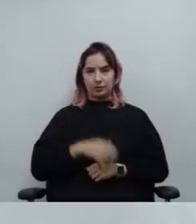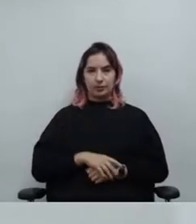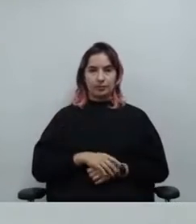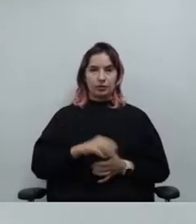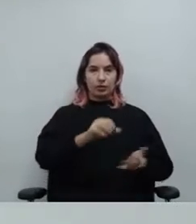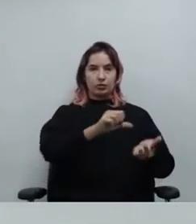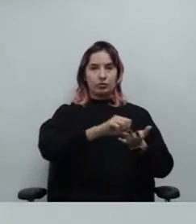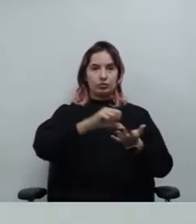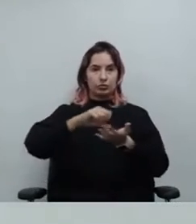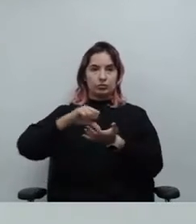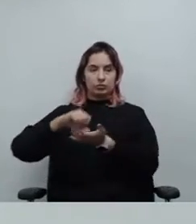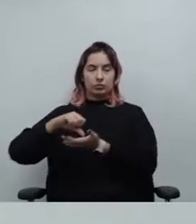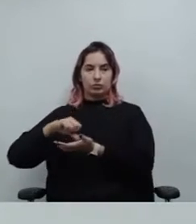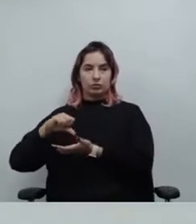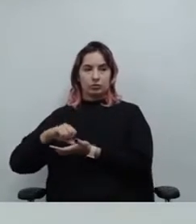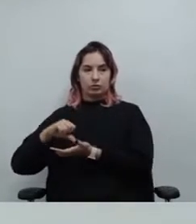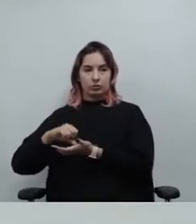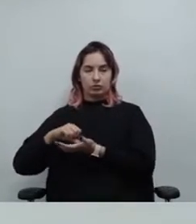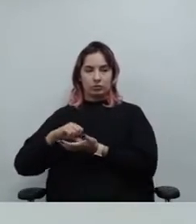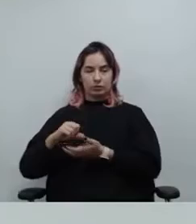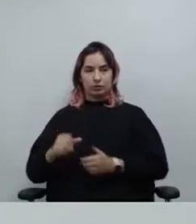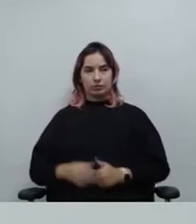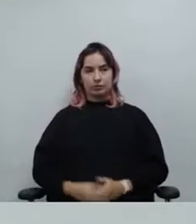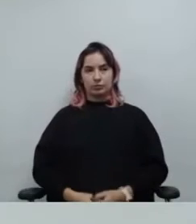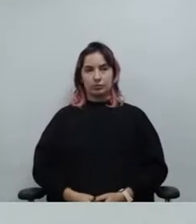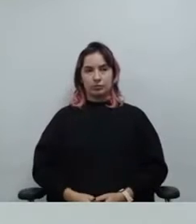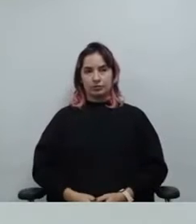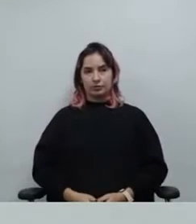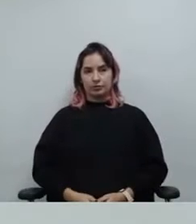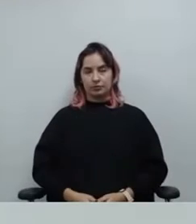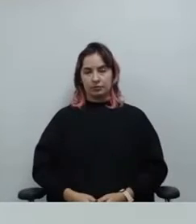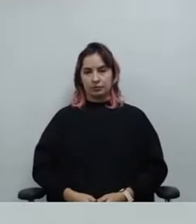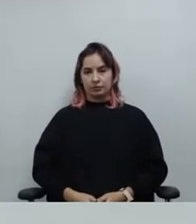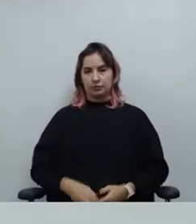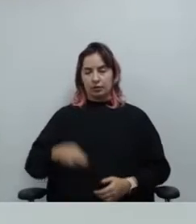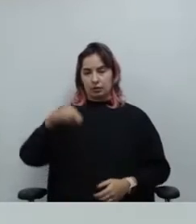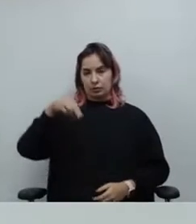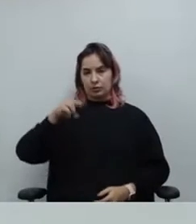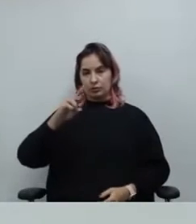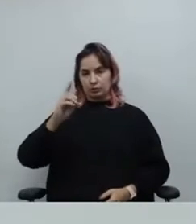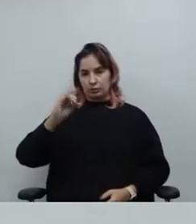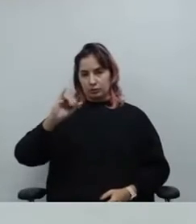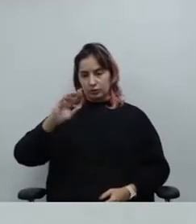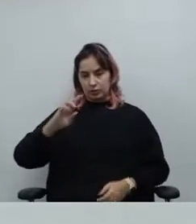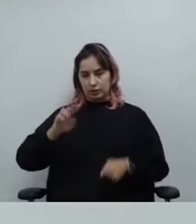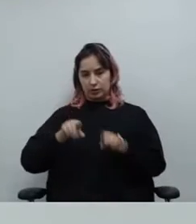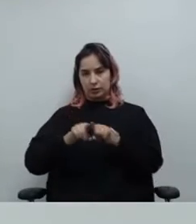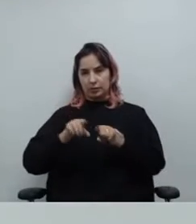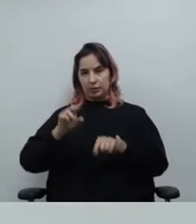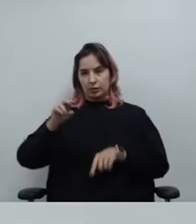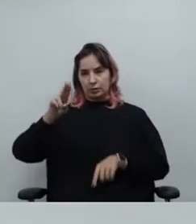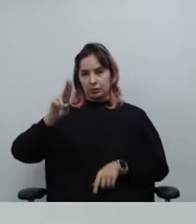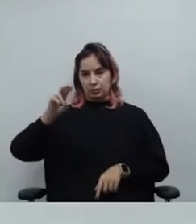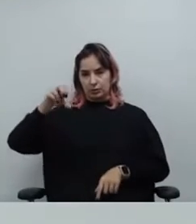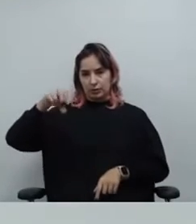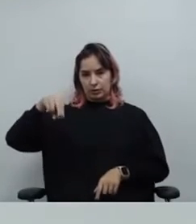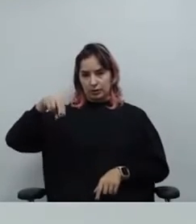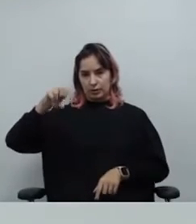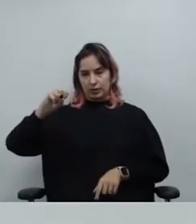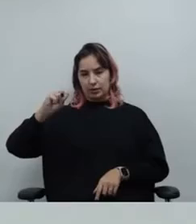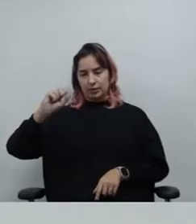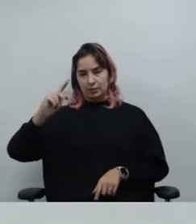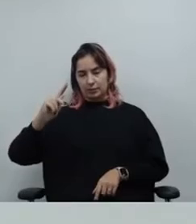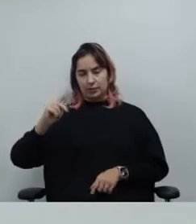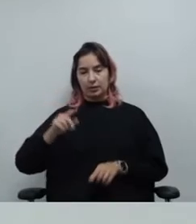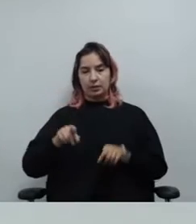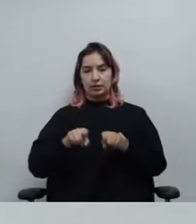núcleos, os mesmos, NEIJ, NUDIR e Núcleo de Cidadania e Direitos Humanos, e também o UNESC, mais recentemente, construíram